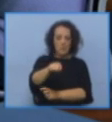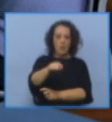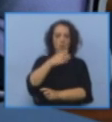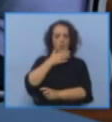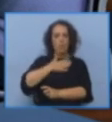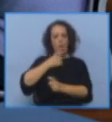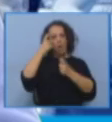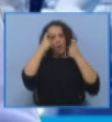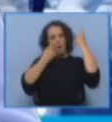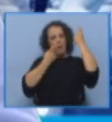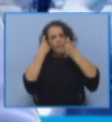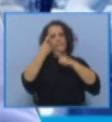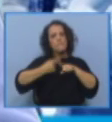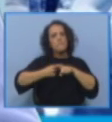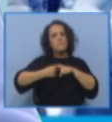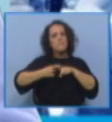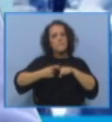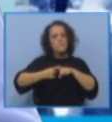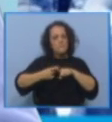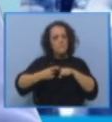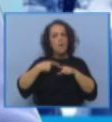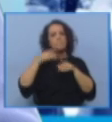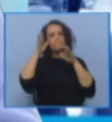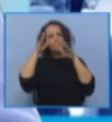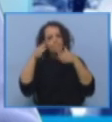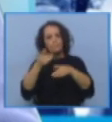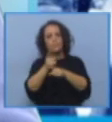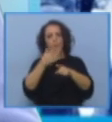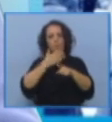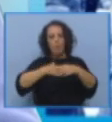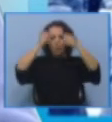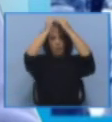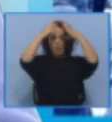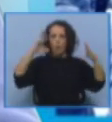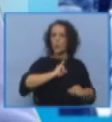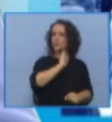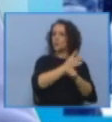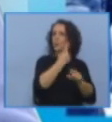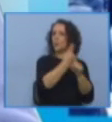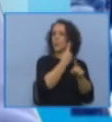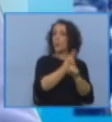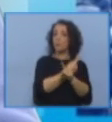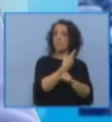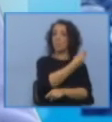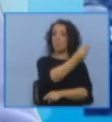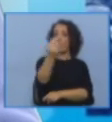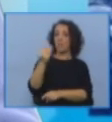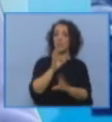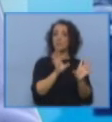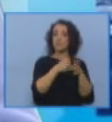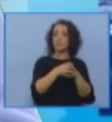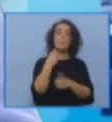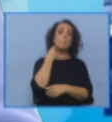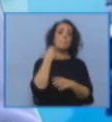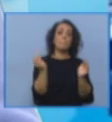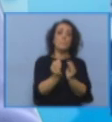reflexão interessante a abordar, porque fez-me lembrar outras situações por que passam muitas minorias étnicas no nosso mundo